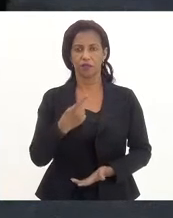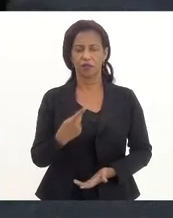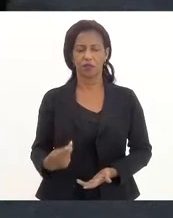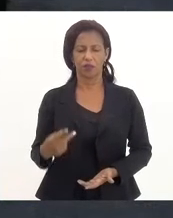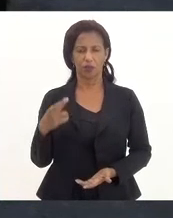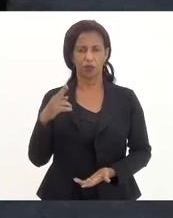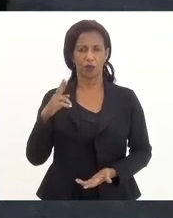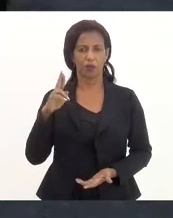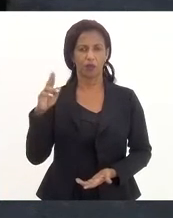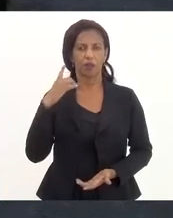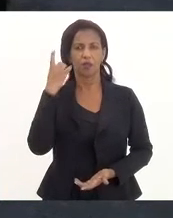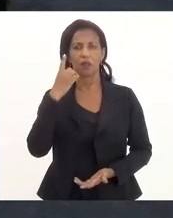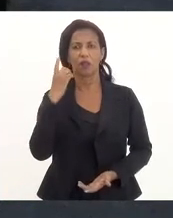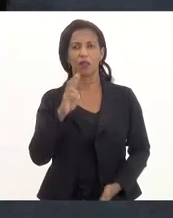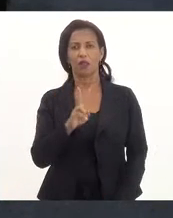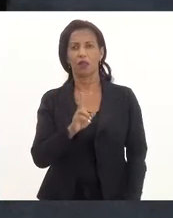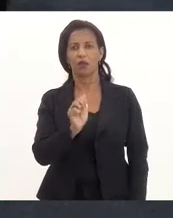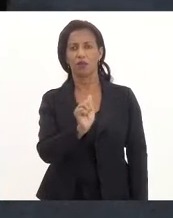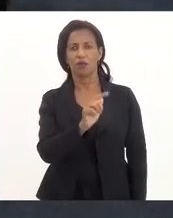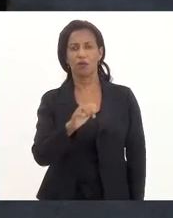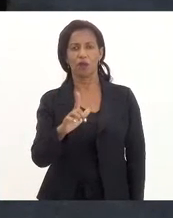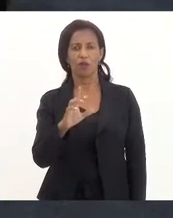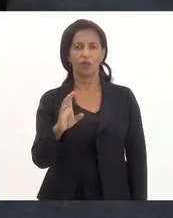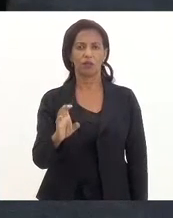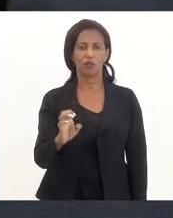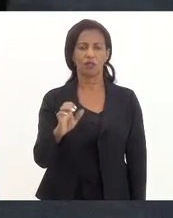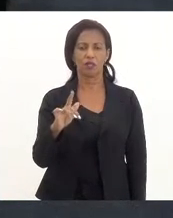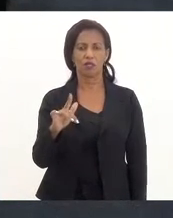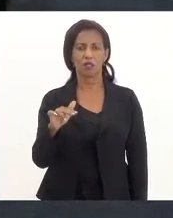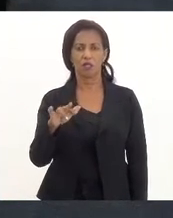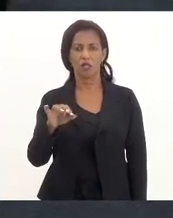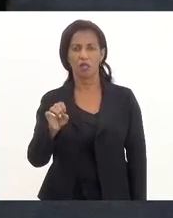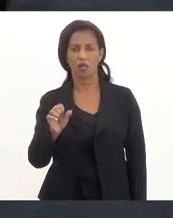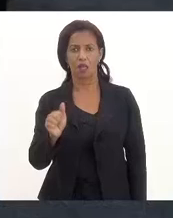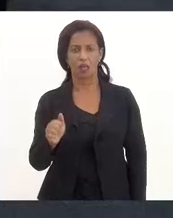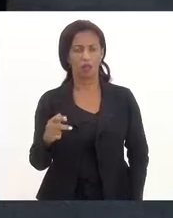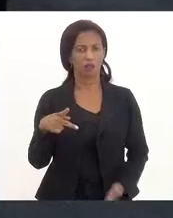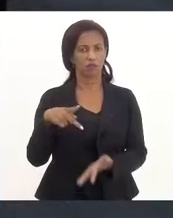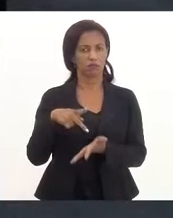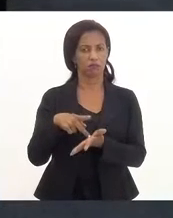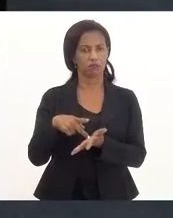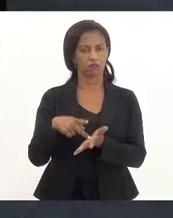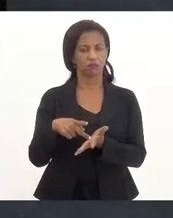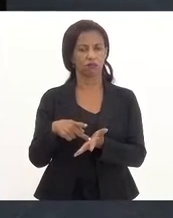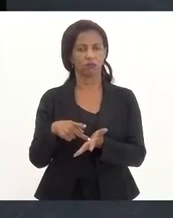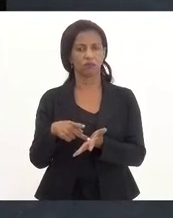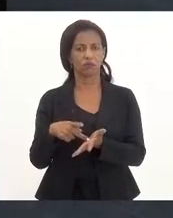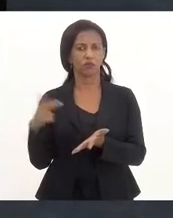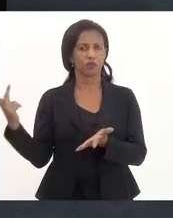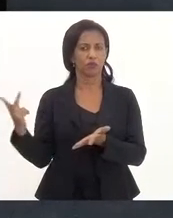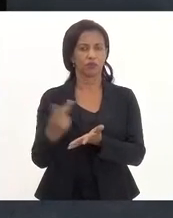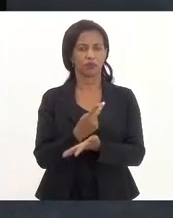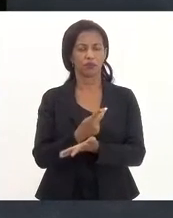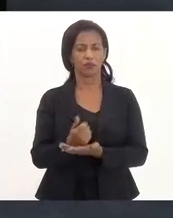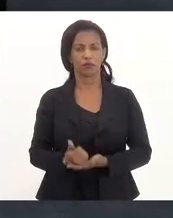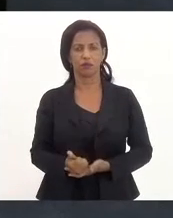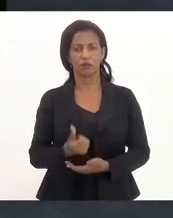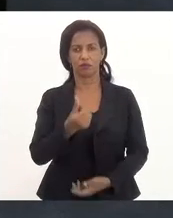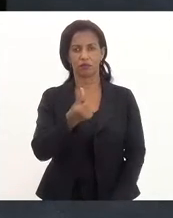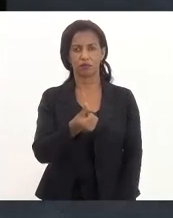presidente, deputado Valda Ceasa, a ata reflete com exatidão o ocorrido